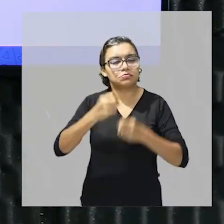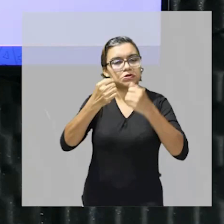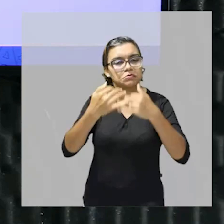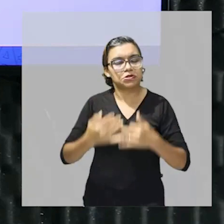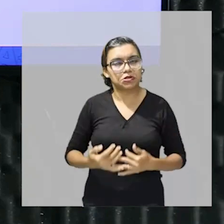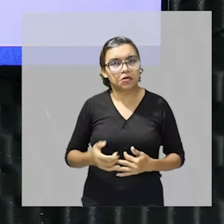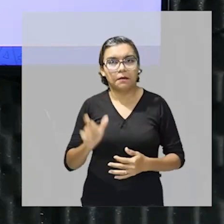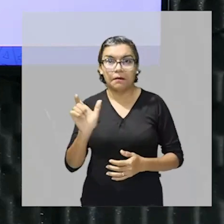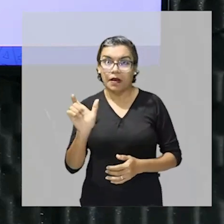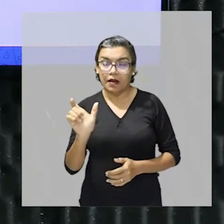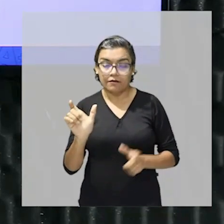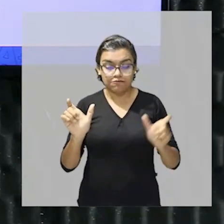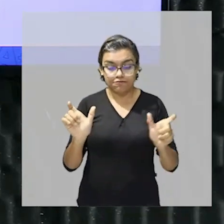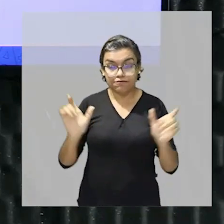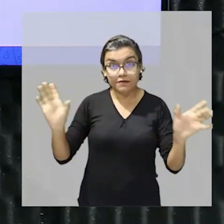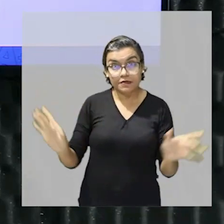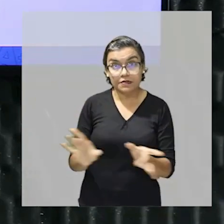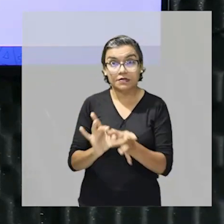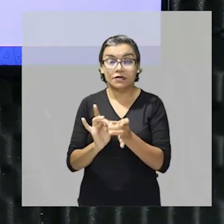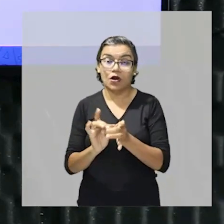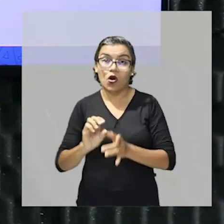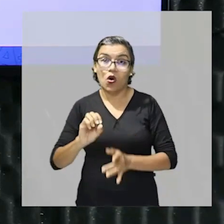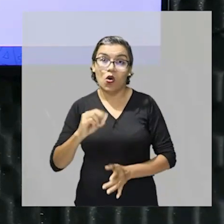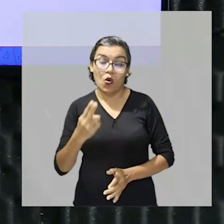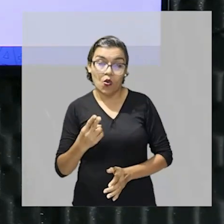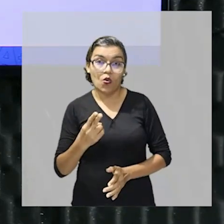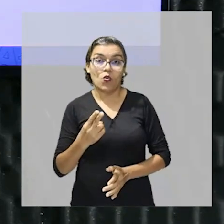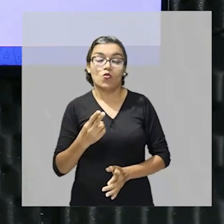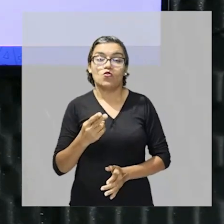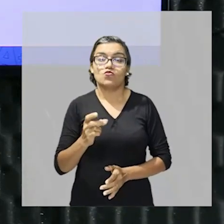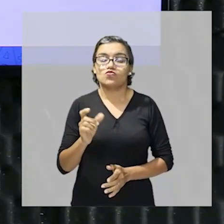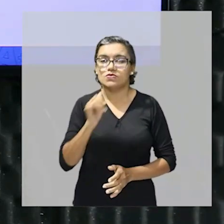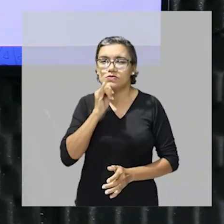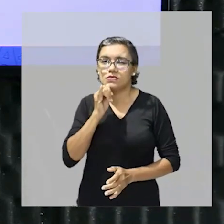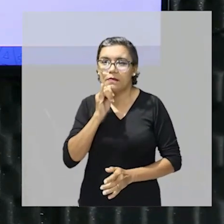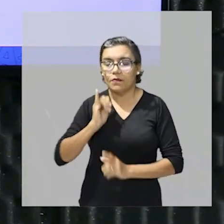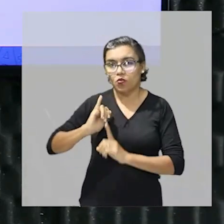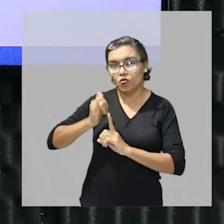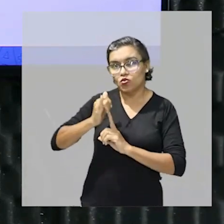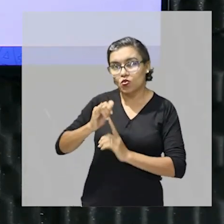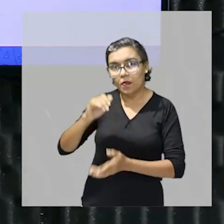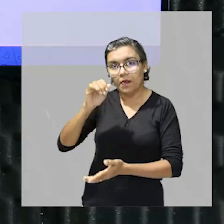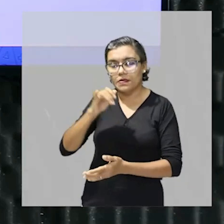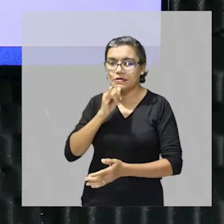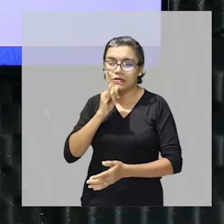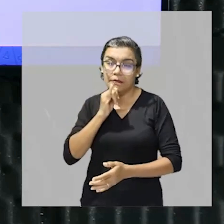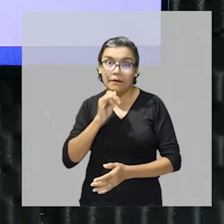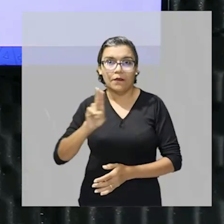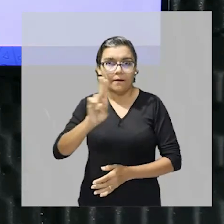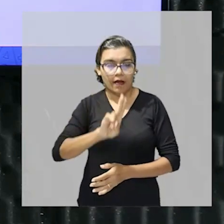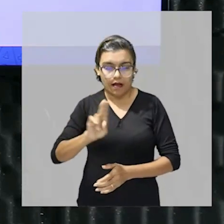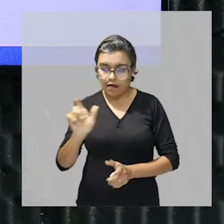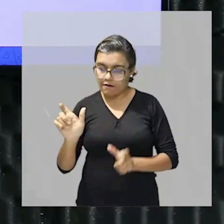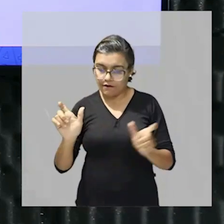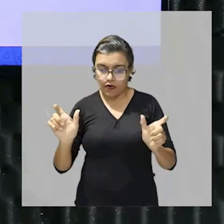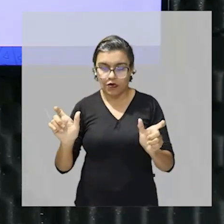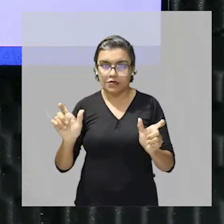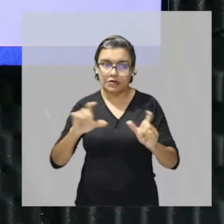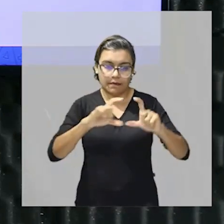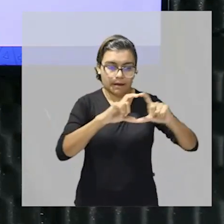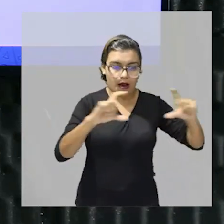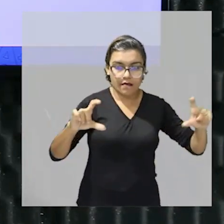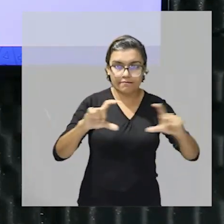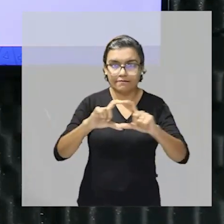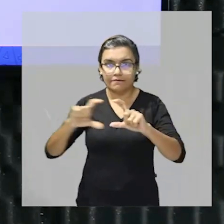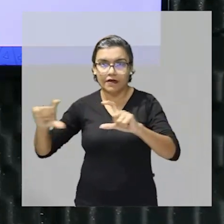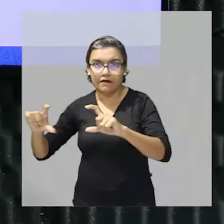as palavras de ligação ou os marcadores de discurso são palavras ou locuções usadas para unir as sentenças